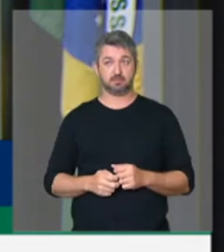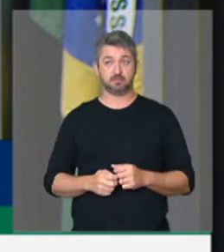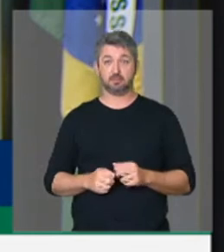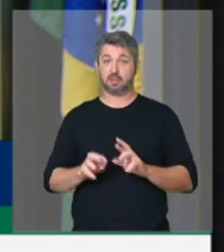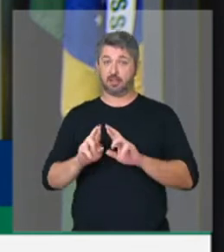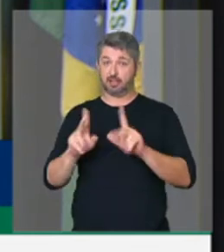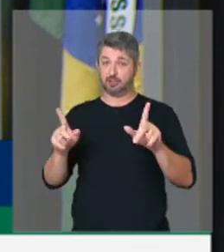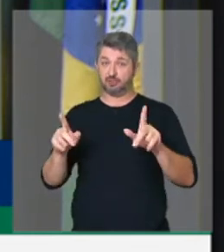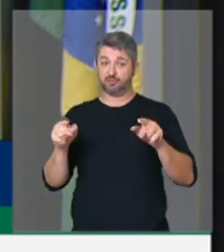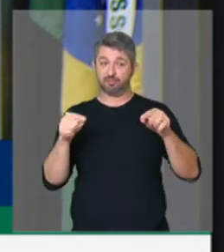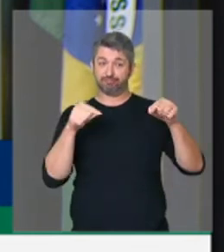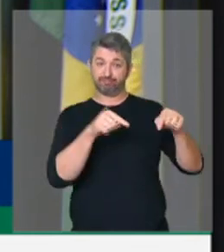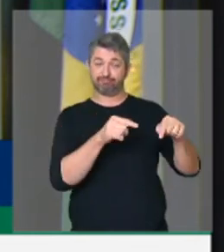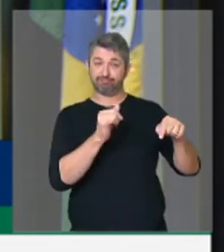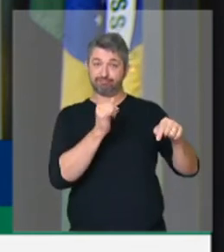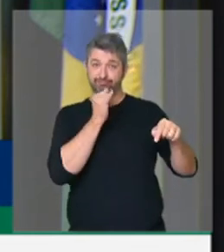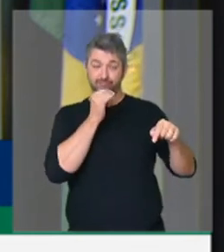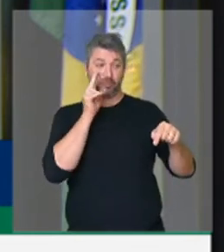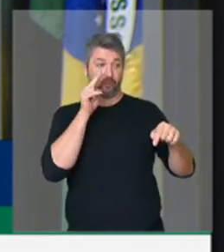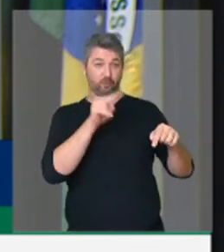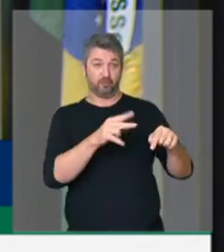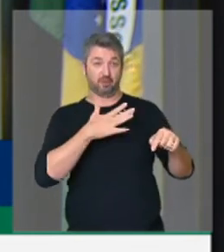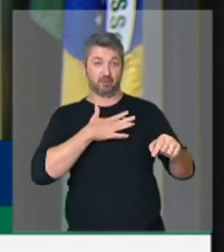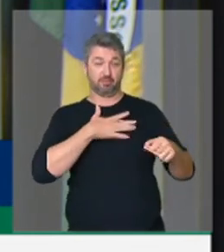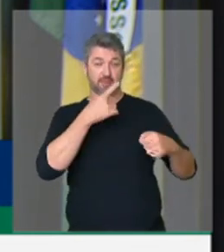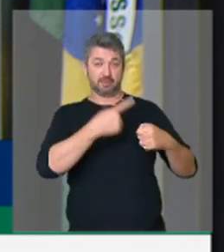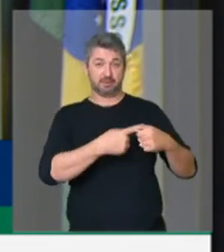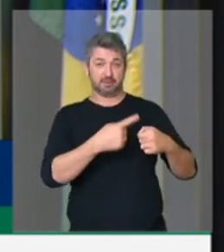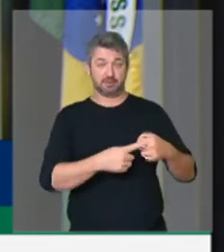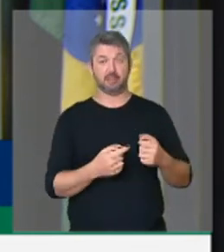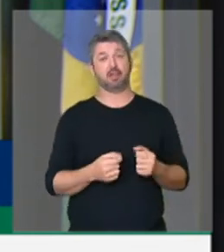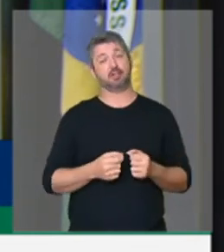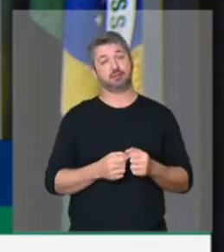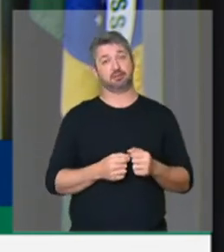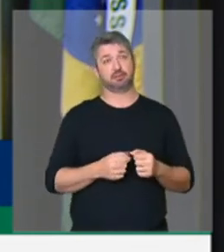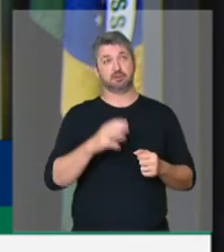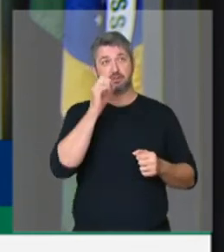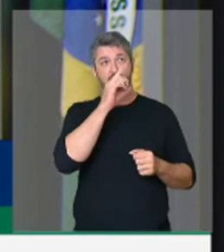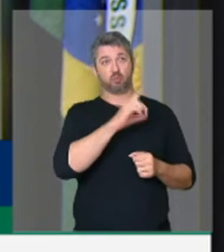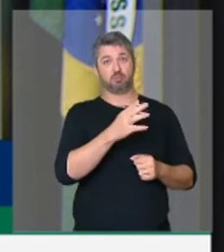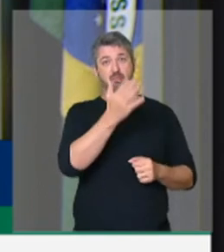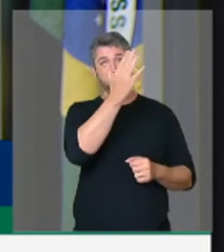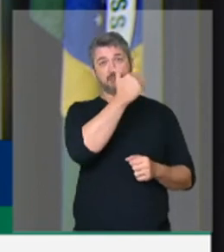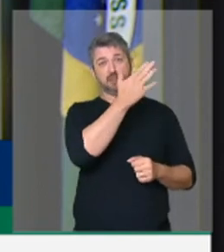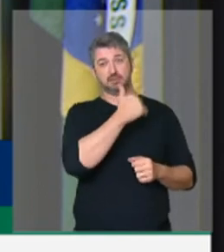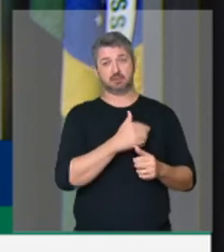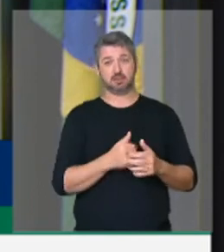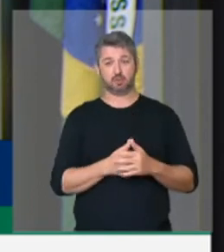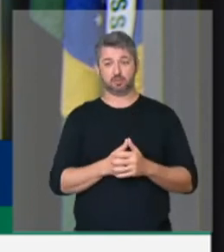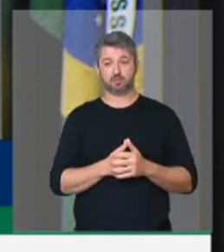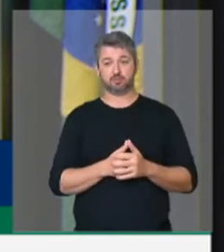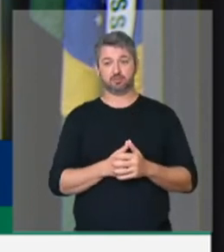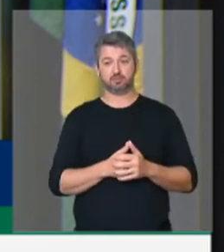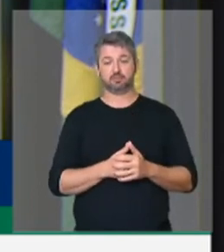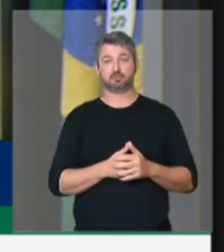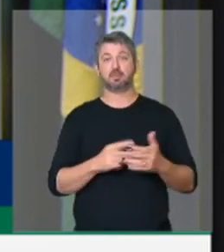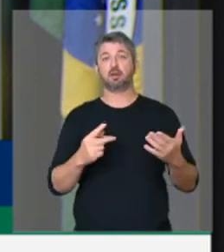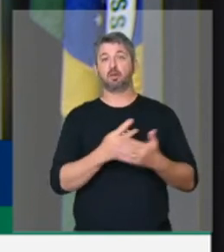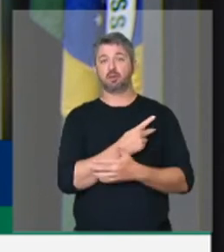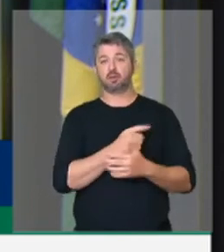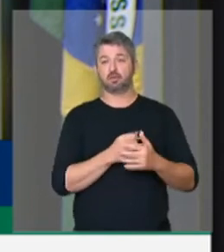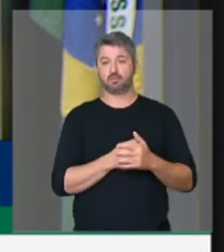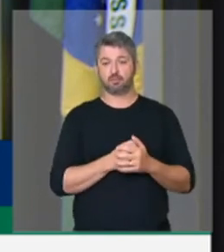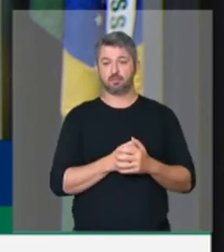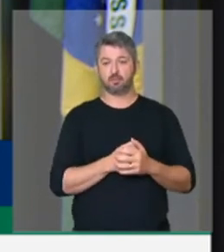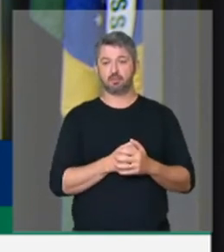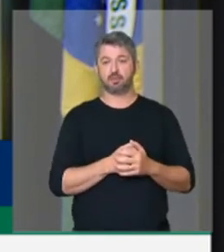Diferentemente do que, lamentavelmente, eu vi na minha cidade nesse último final de semana, onde ocorreu